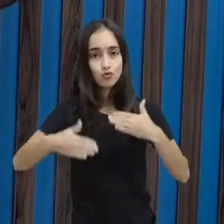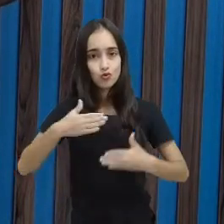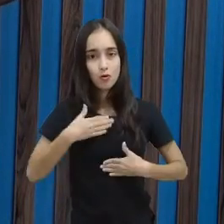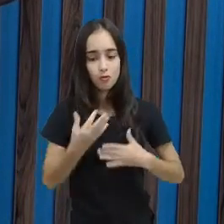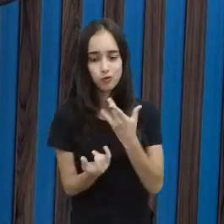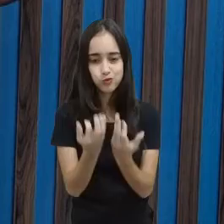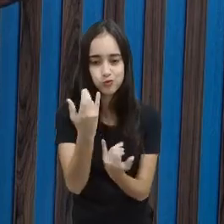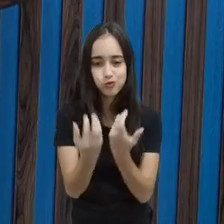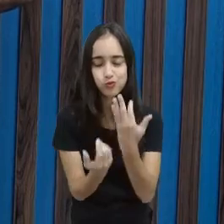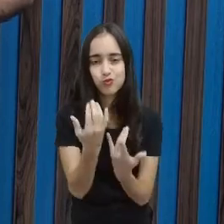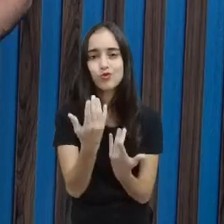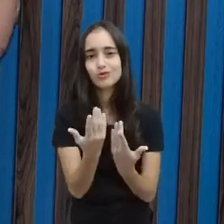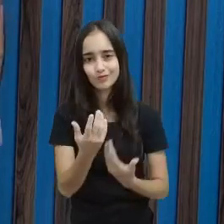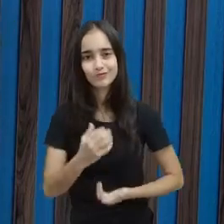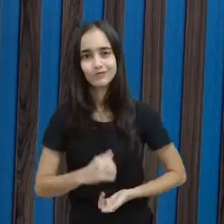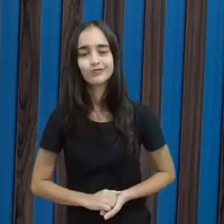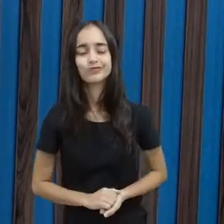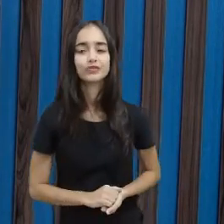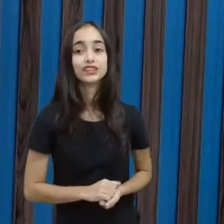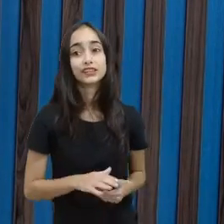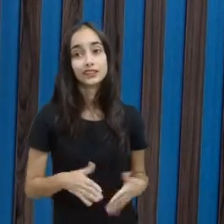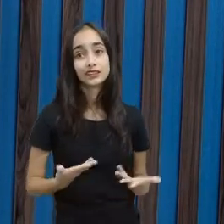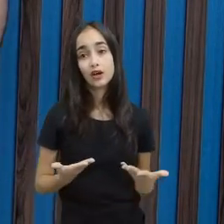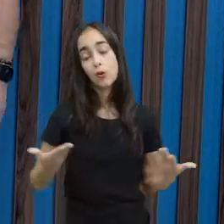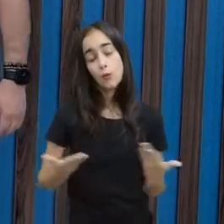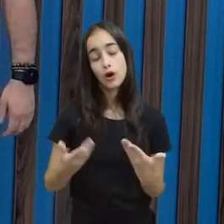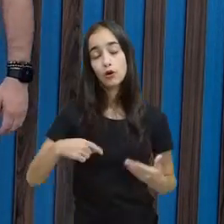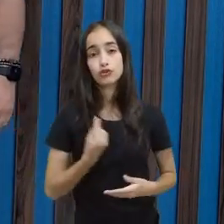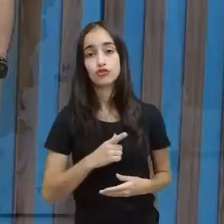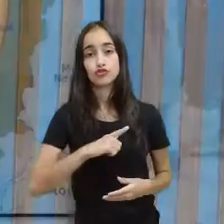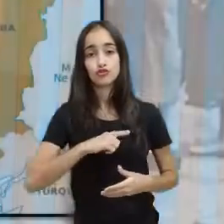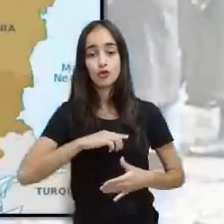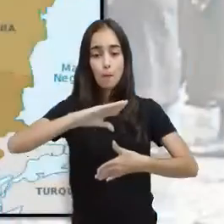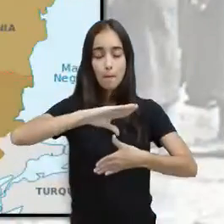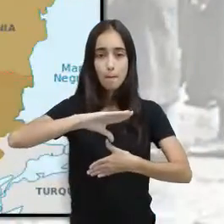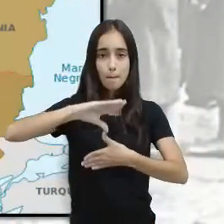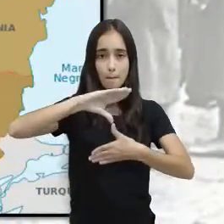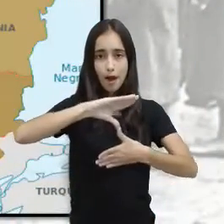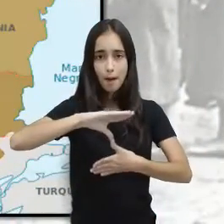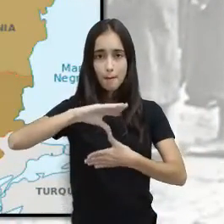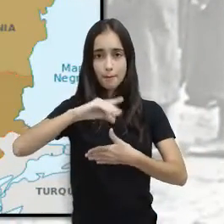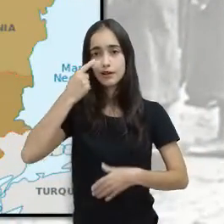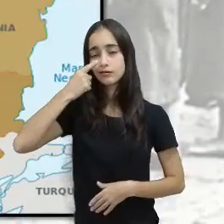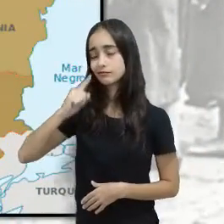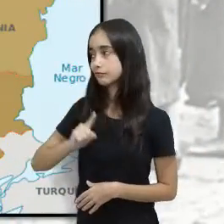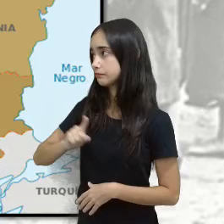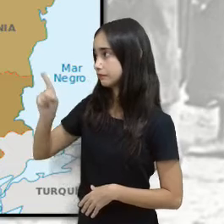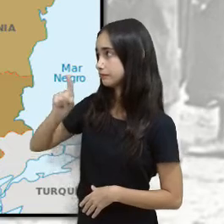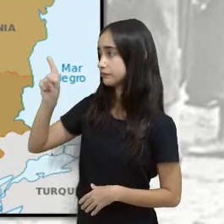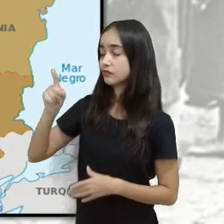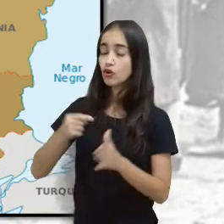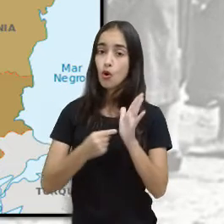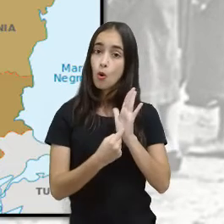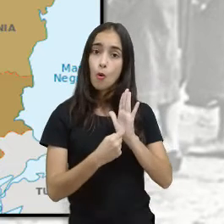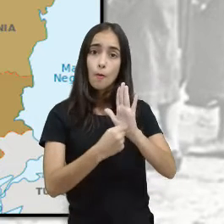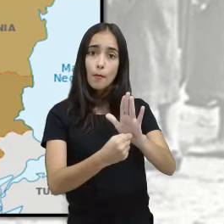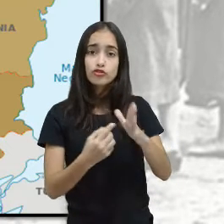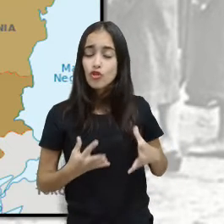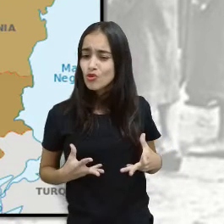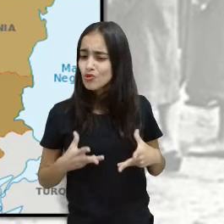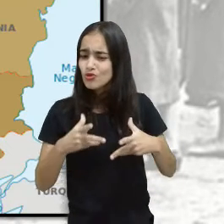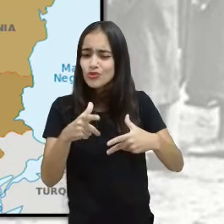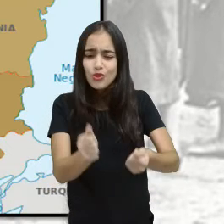né? Então aqui a gente tem um mapa, né, que mostra, então a gente tem um mapa aí que mostra todas